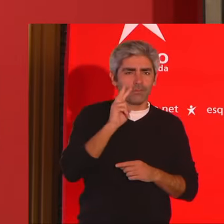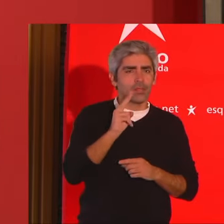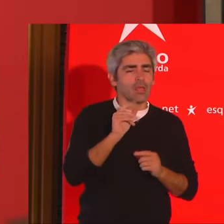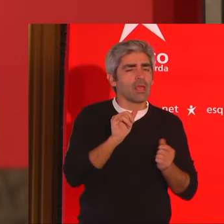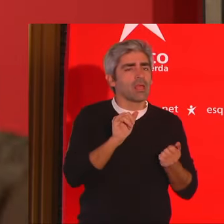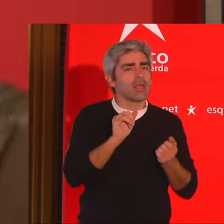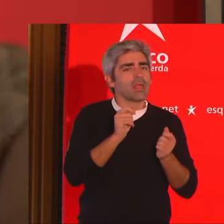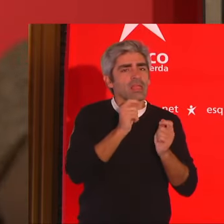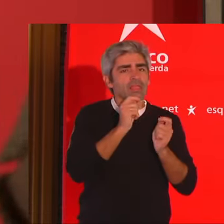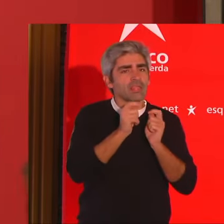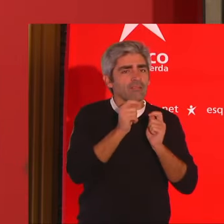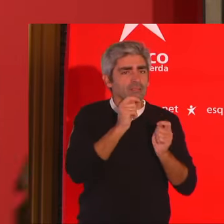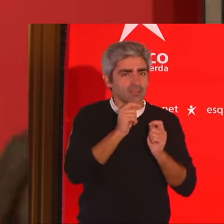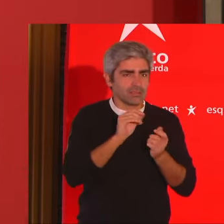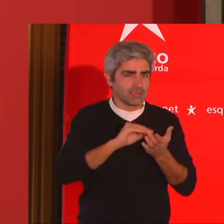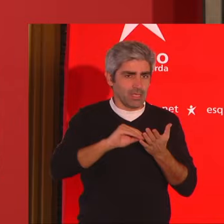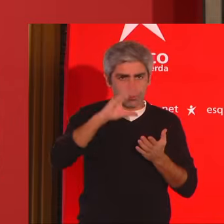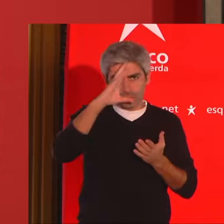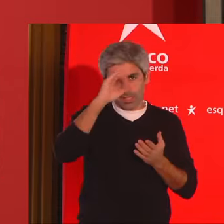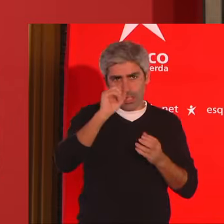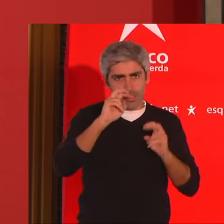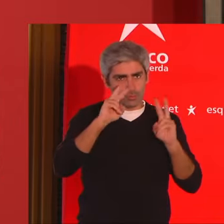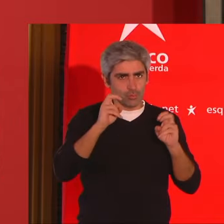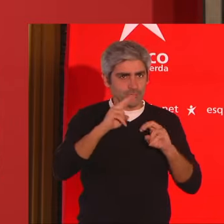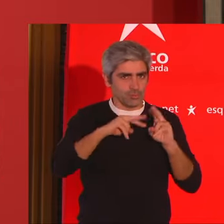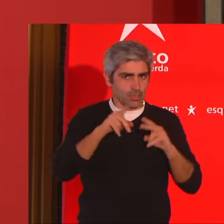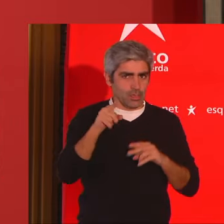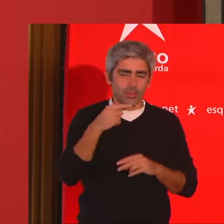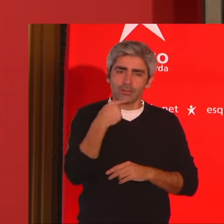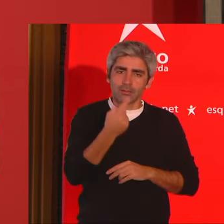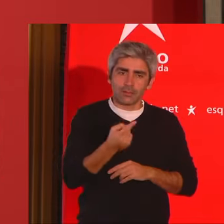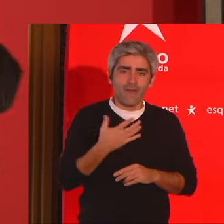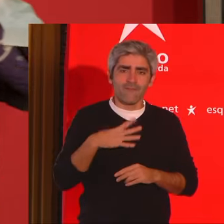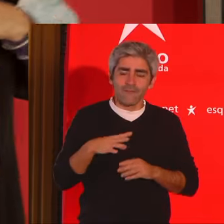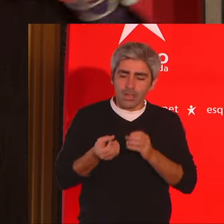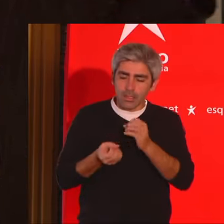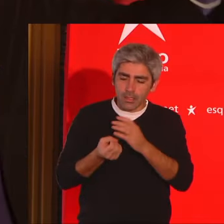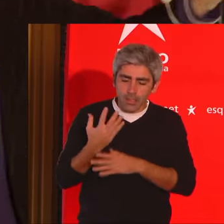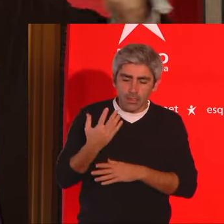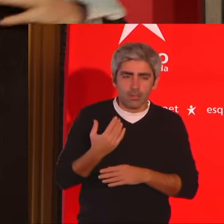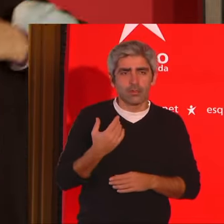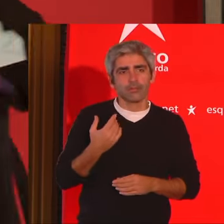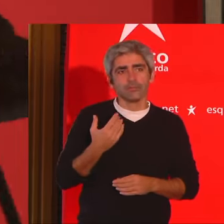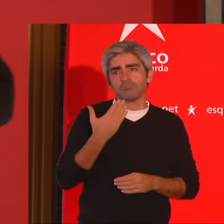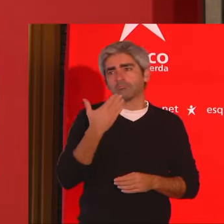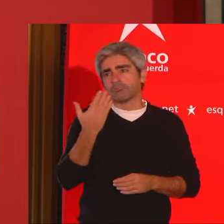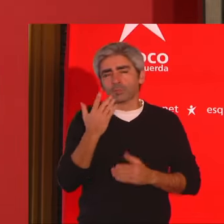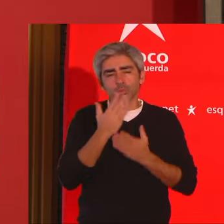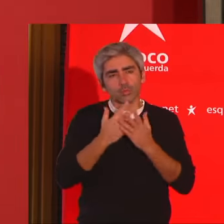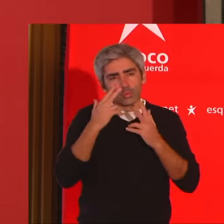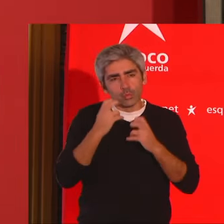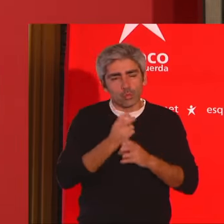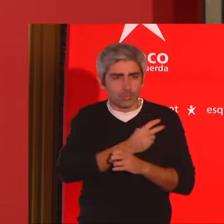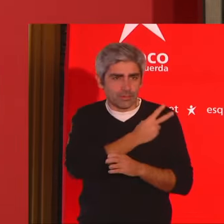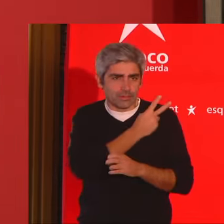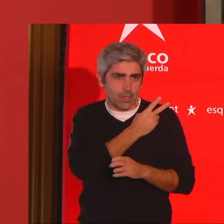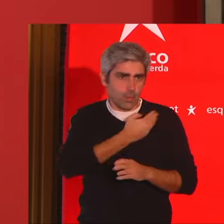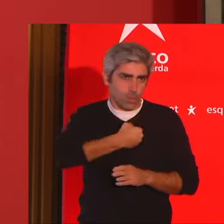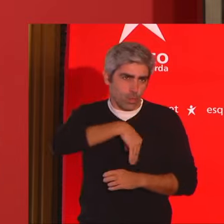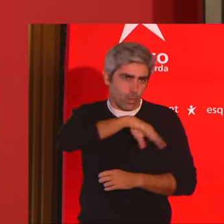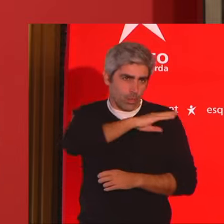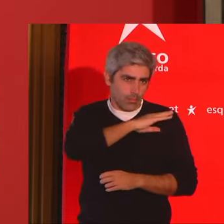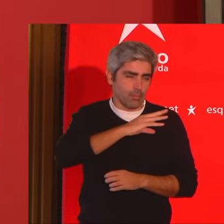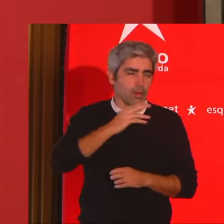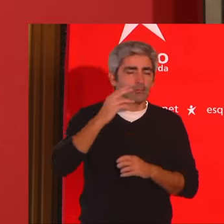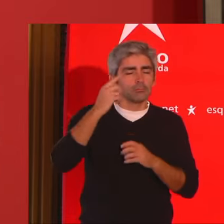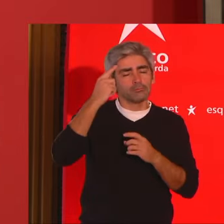do secretário de Estado de Assuntos Fiscais a dizer que queria criar tinha pedido um estudo à Universidade de Coimbra para ver